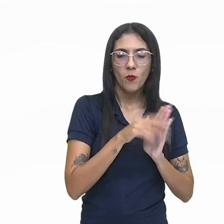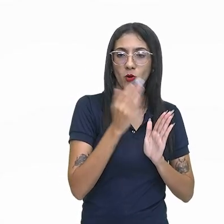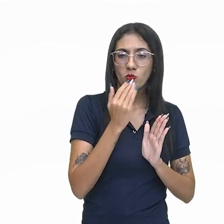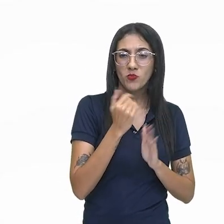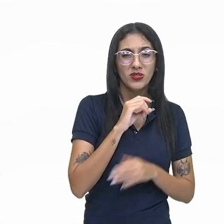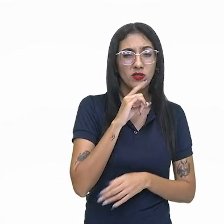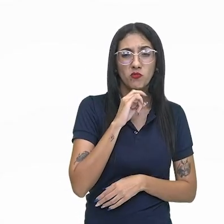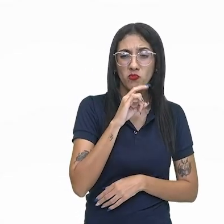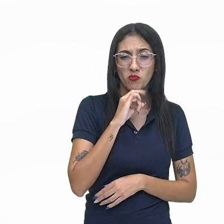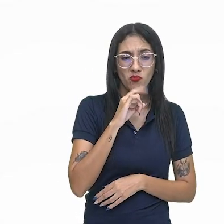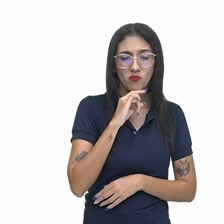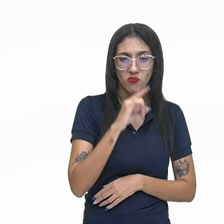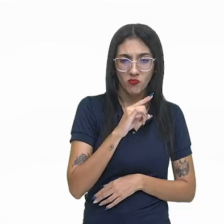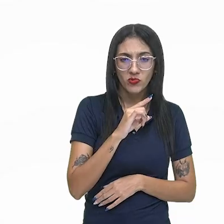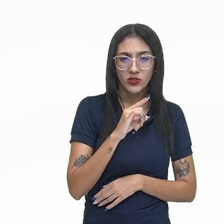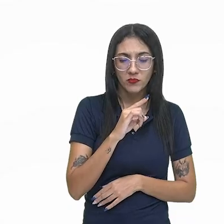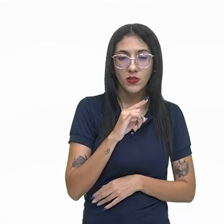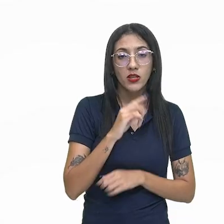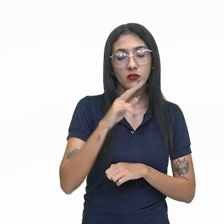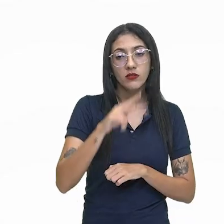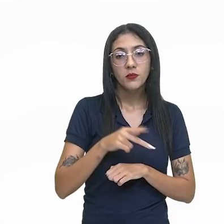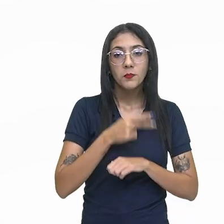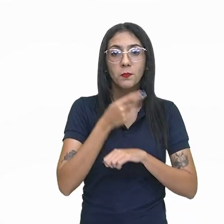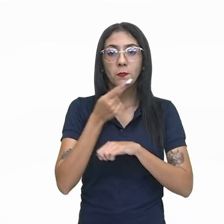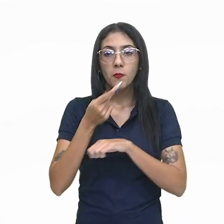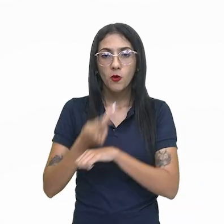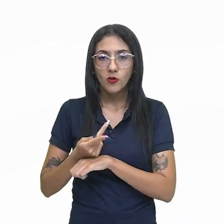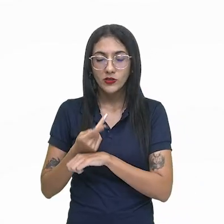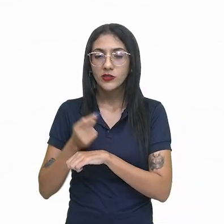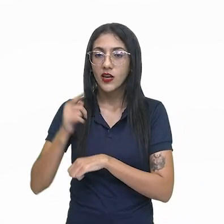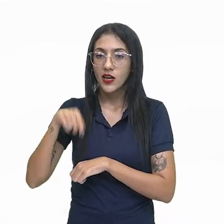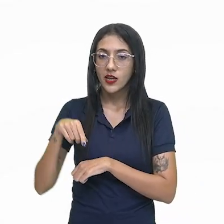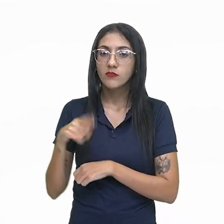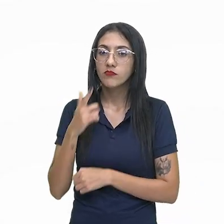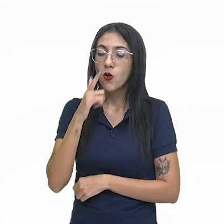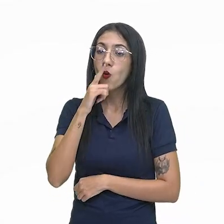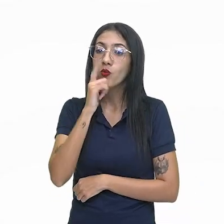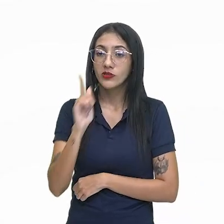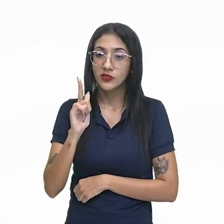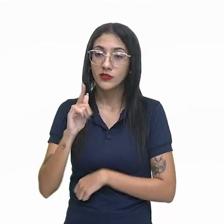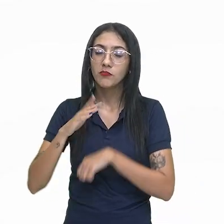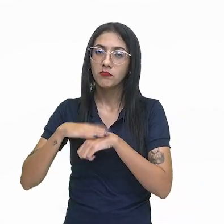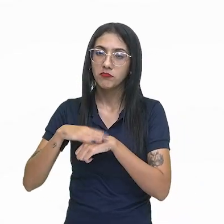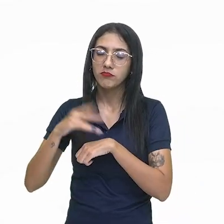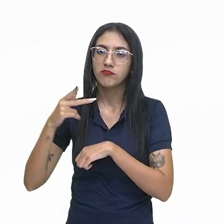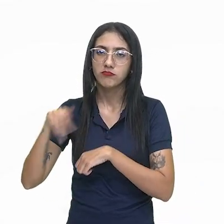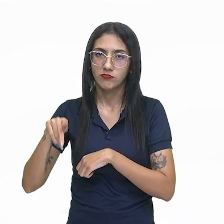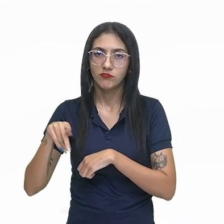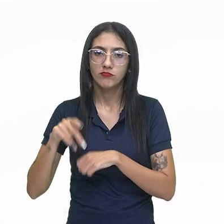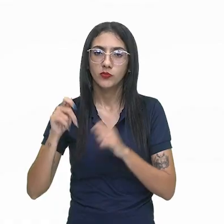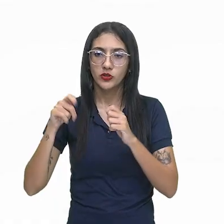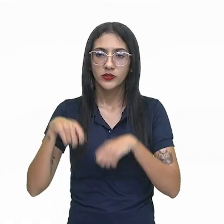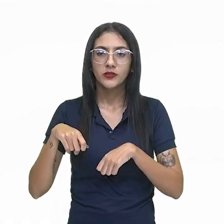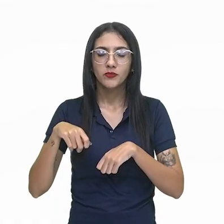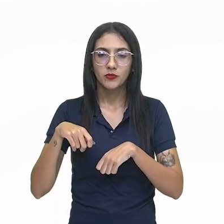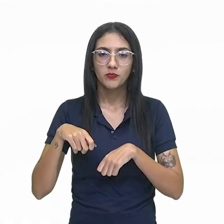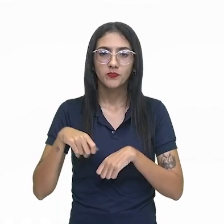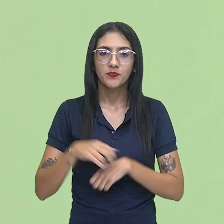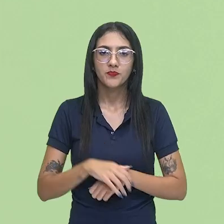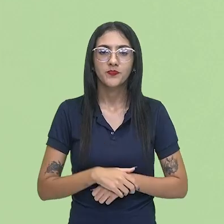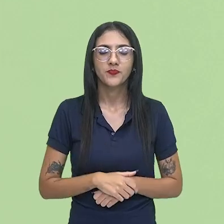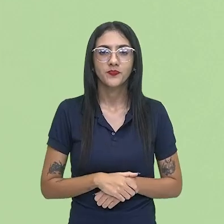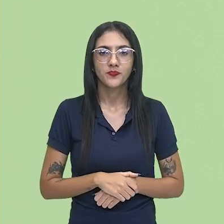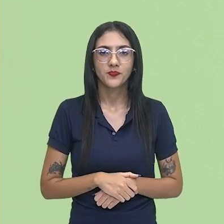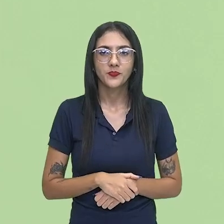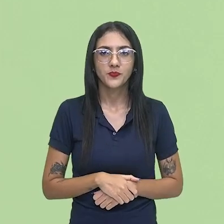para indivíduos que conseguiam fazer a fermentação, e na autotrófica faziam a síntese do seu próprio alimento, através da